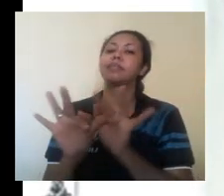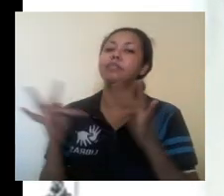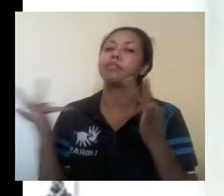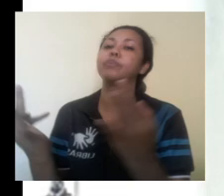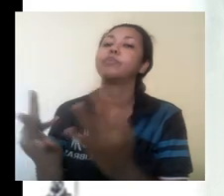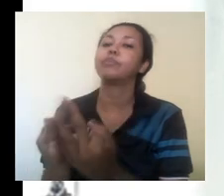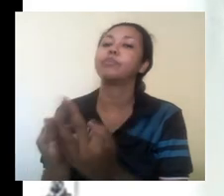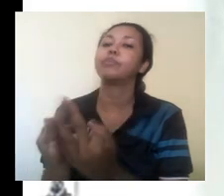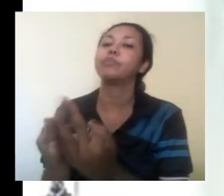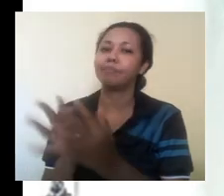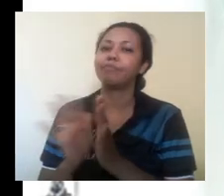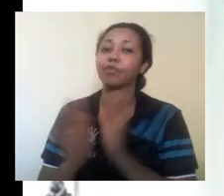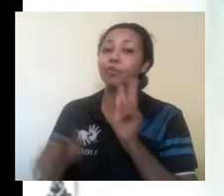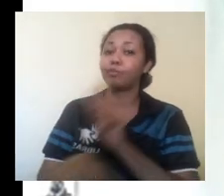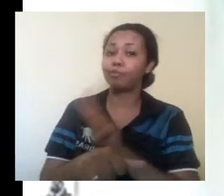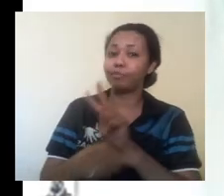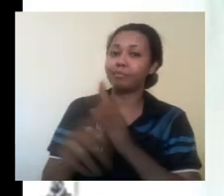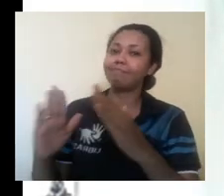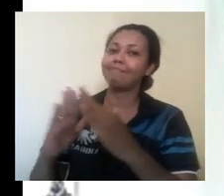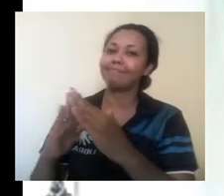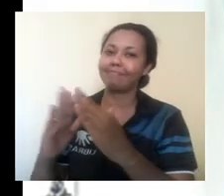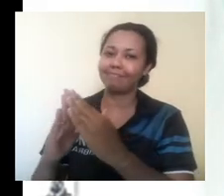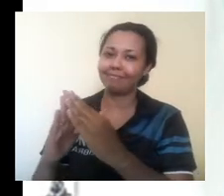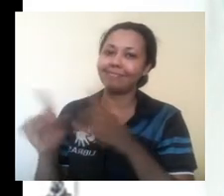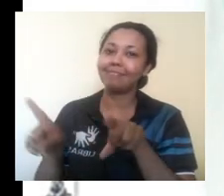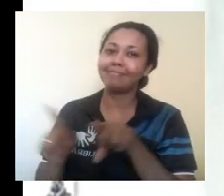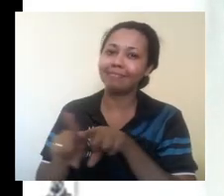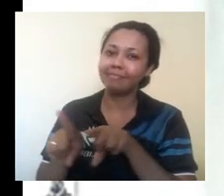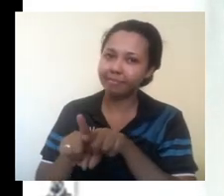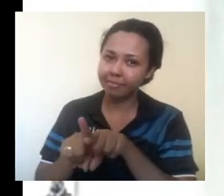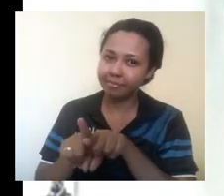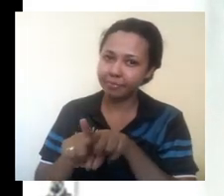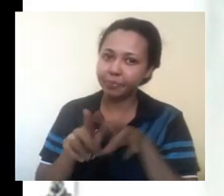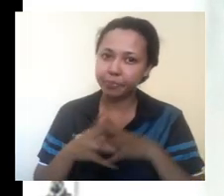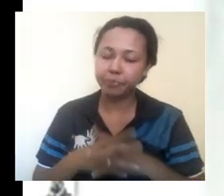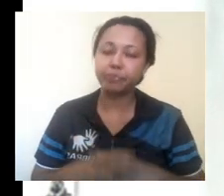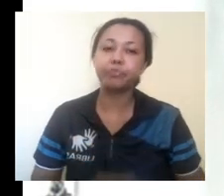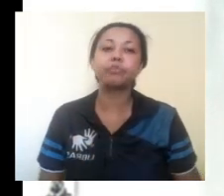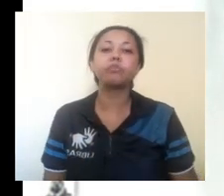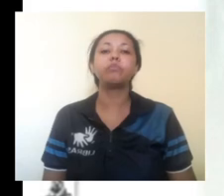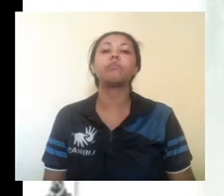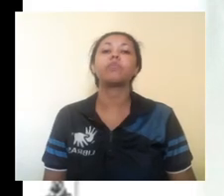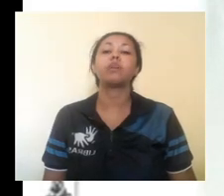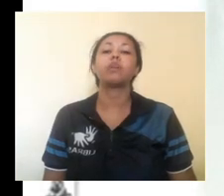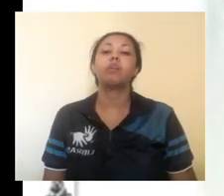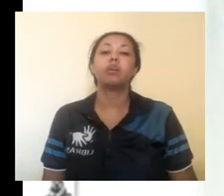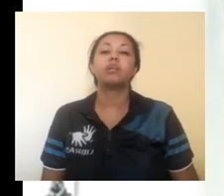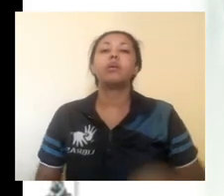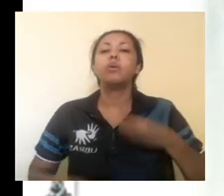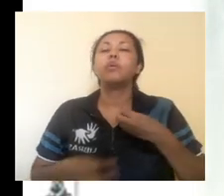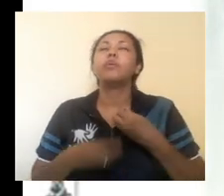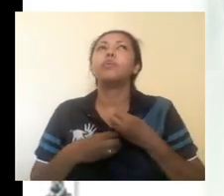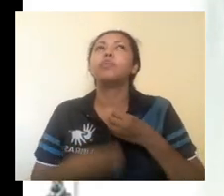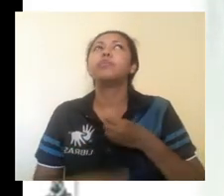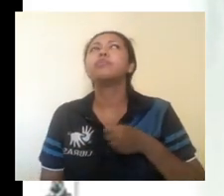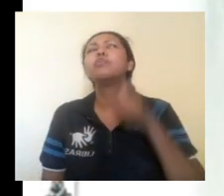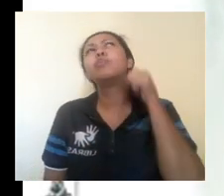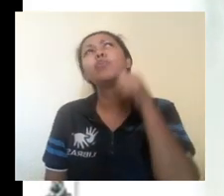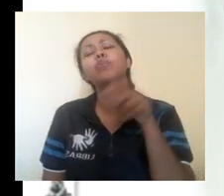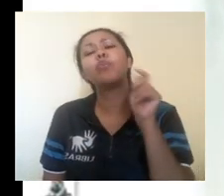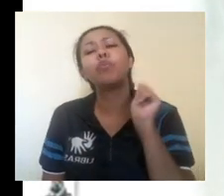Voltando ao nosso estudo, né? Vamos descobrir hoje que a mulher que Deus utiliza, ela pode